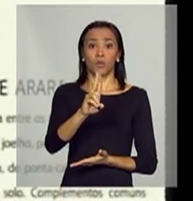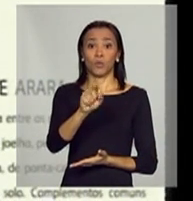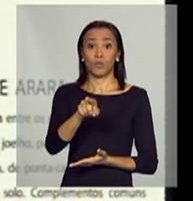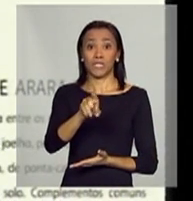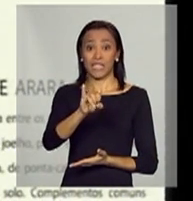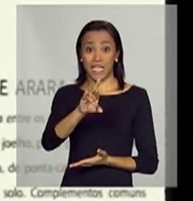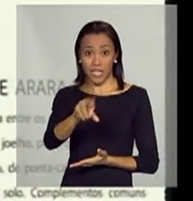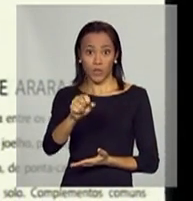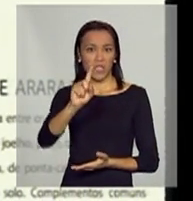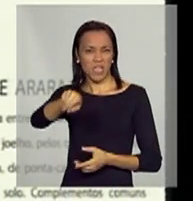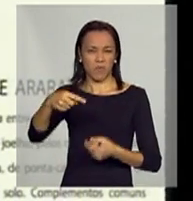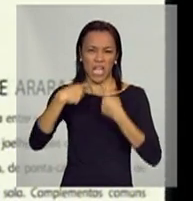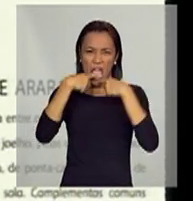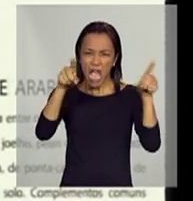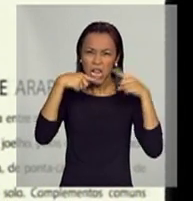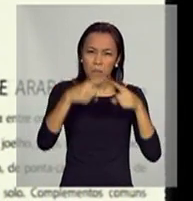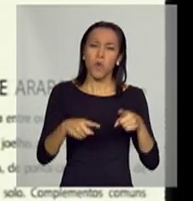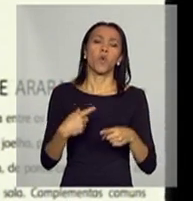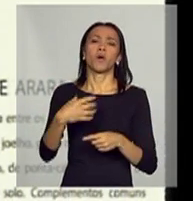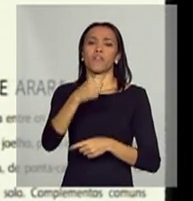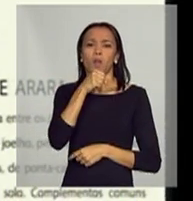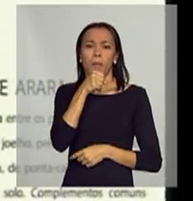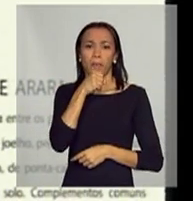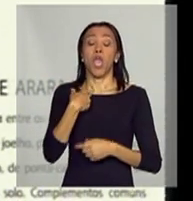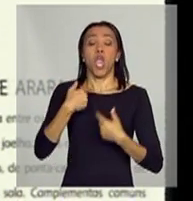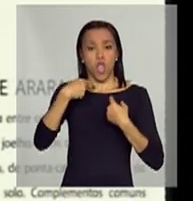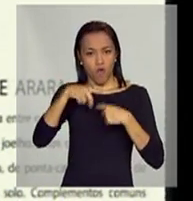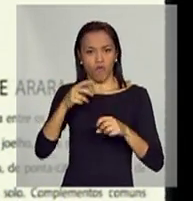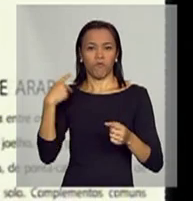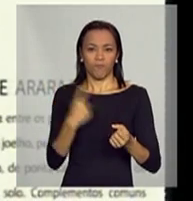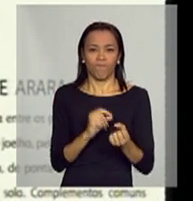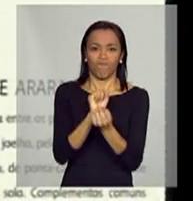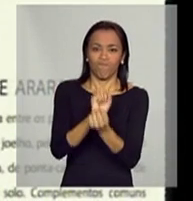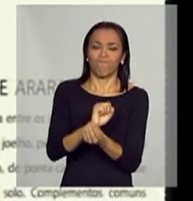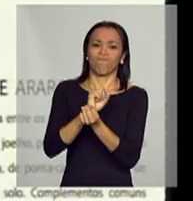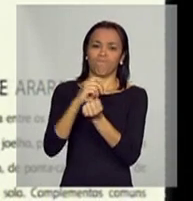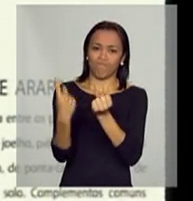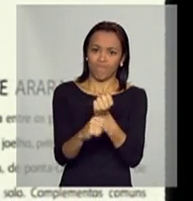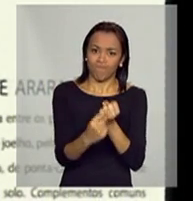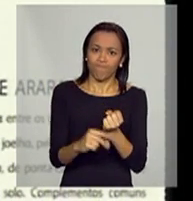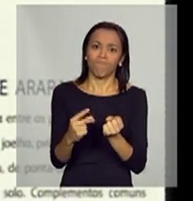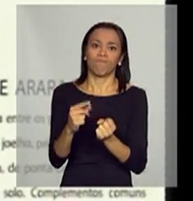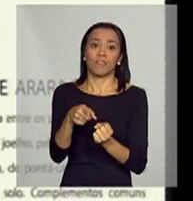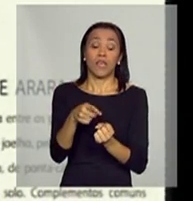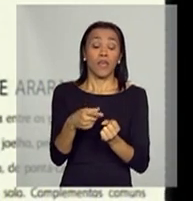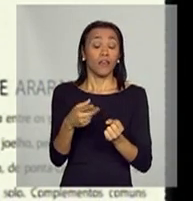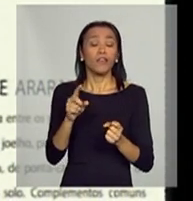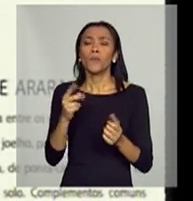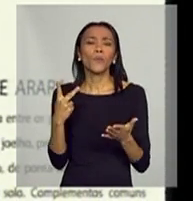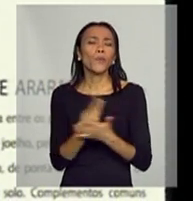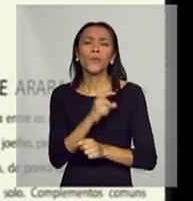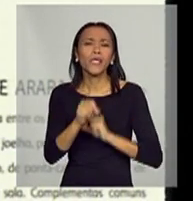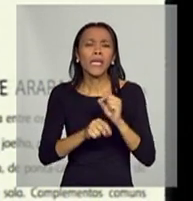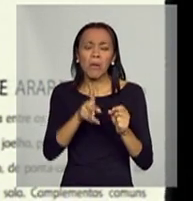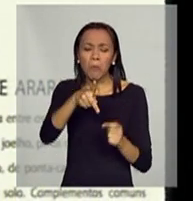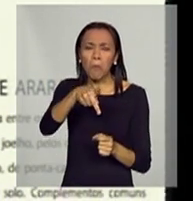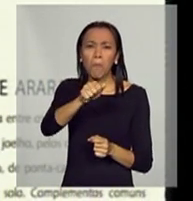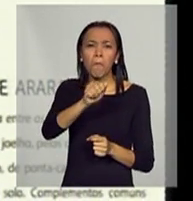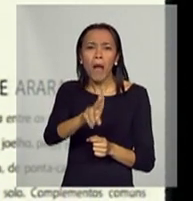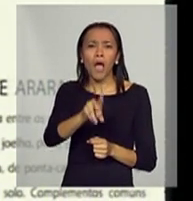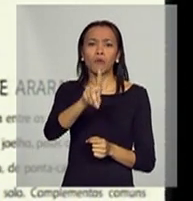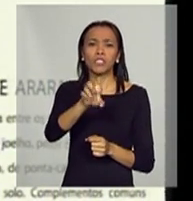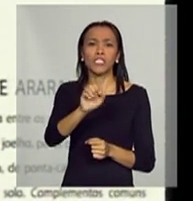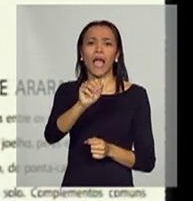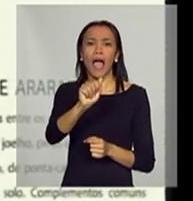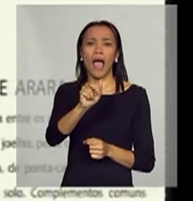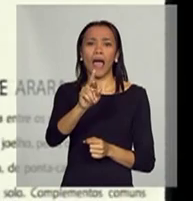denúncia. Chegou para o jornalista e disse: eu fui torturado no pau de arara. E o jornalista disse: e o que é o pau de arara? Lembrem-se que